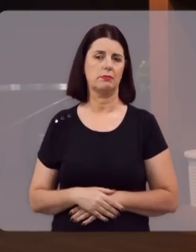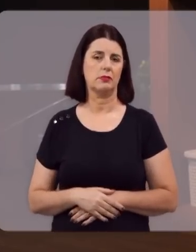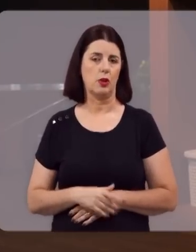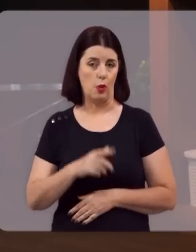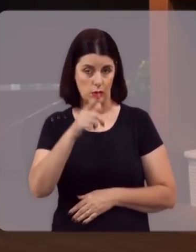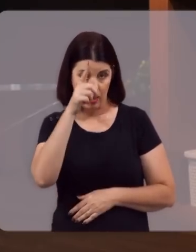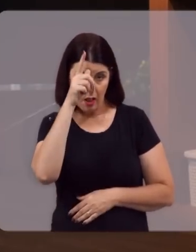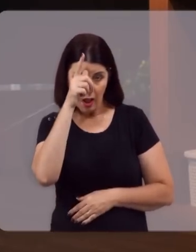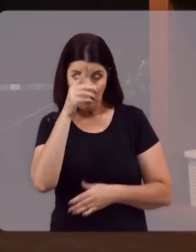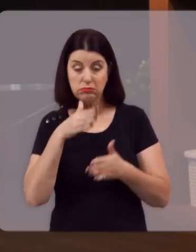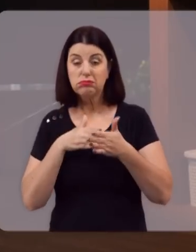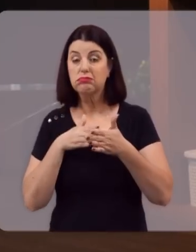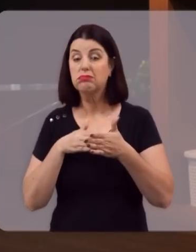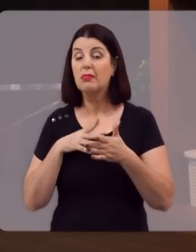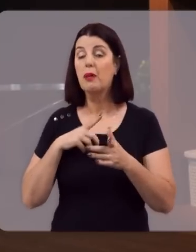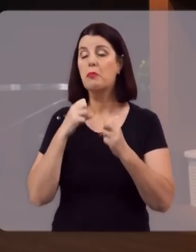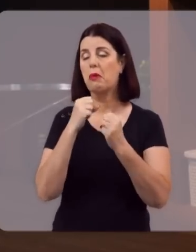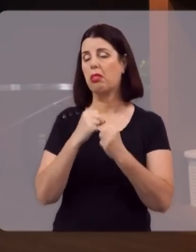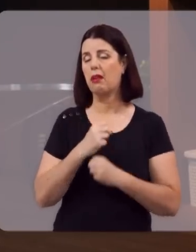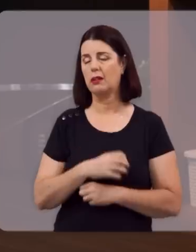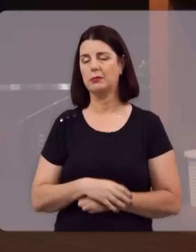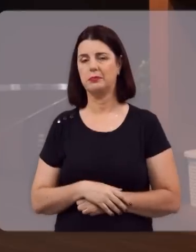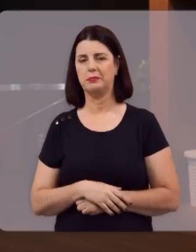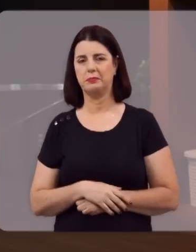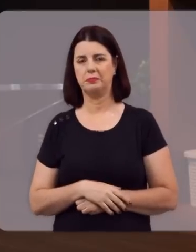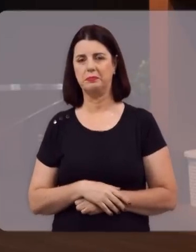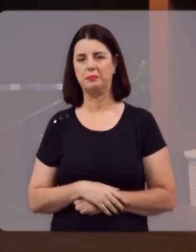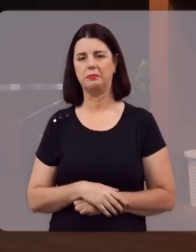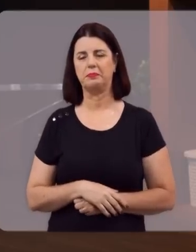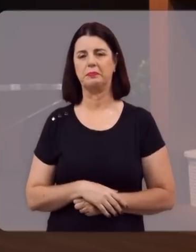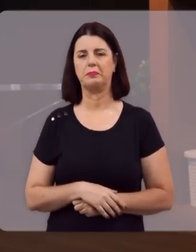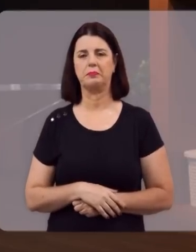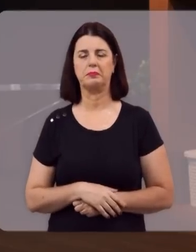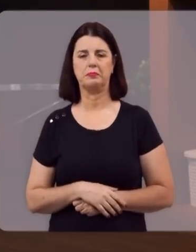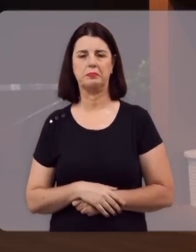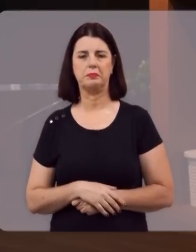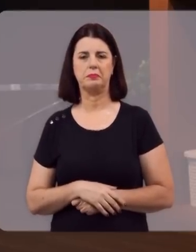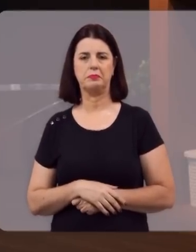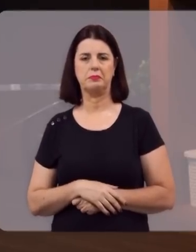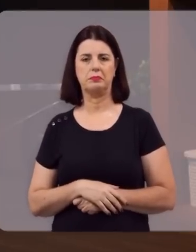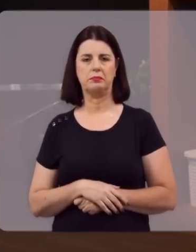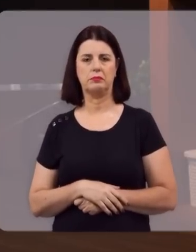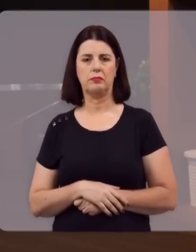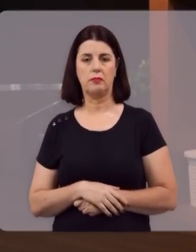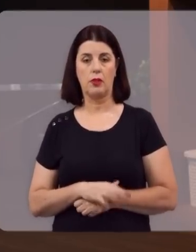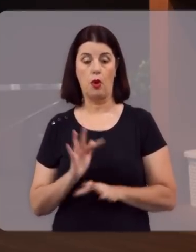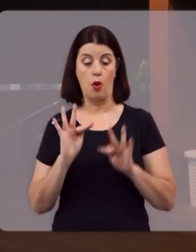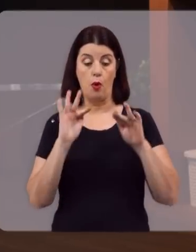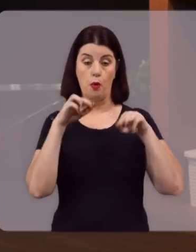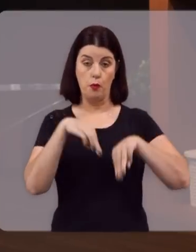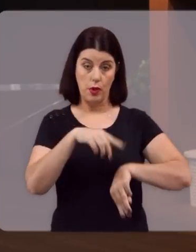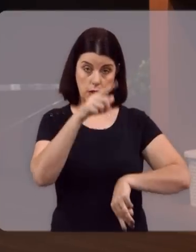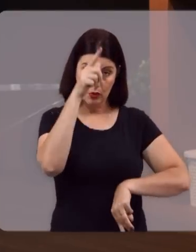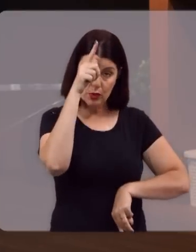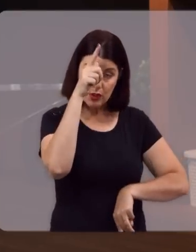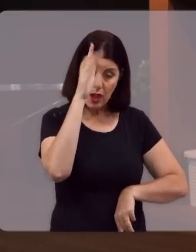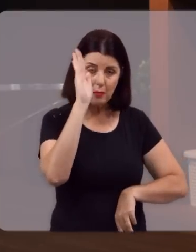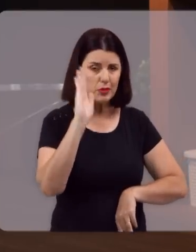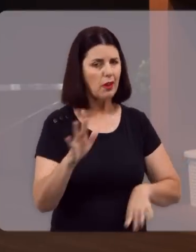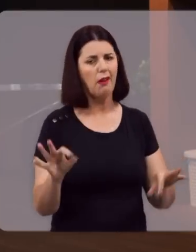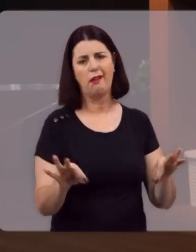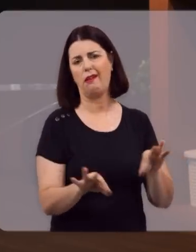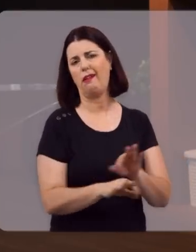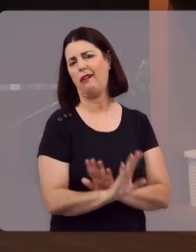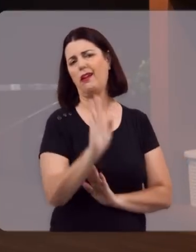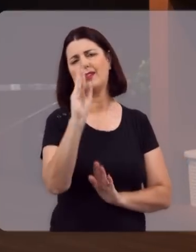ele é limitado quanto ao poder. o fim do diabo já está